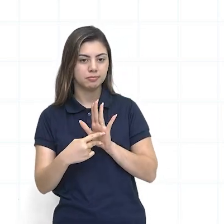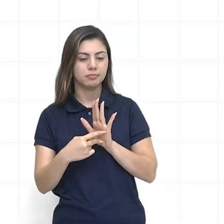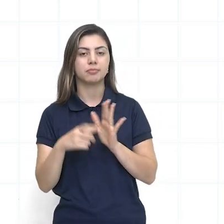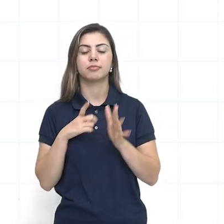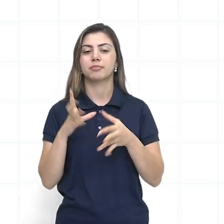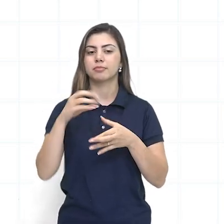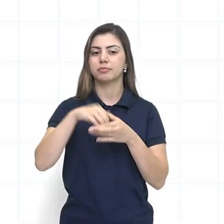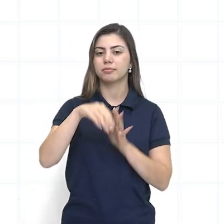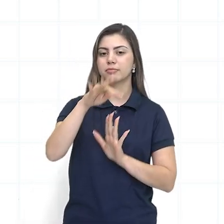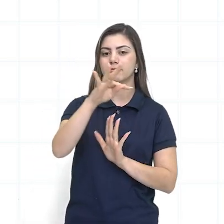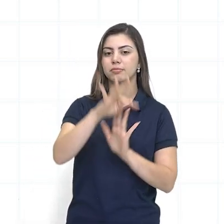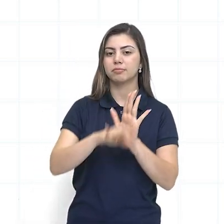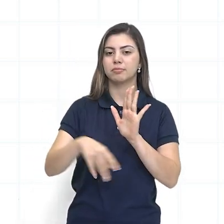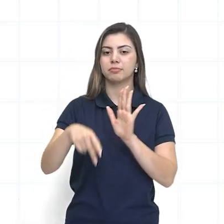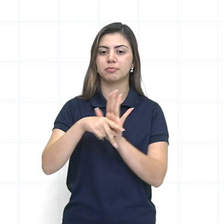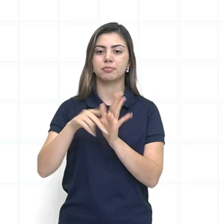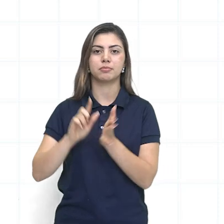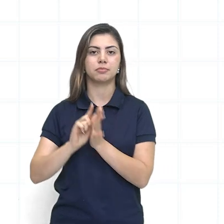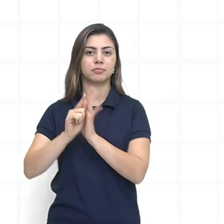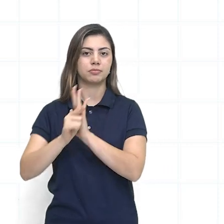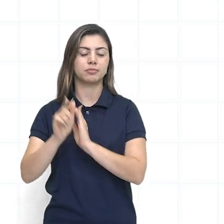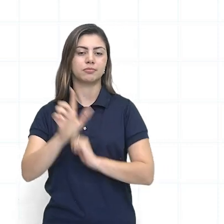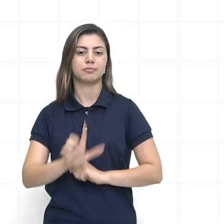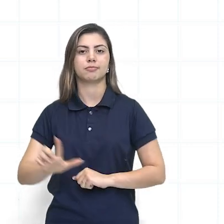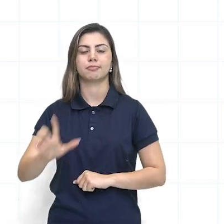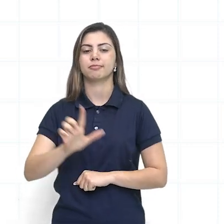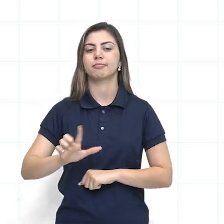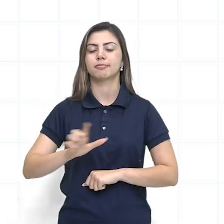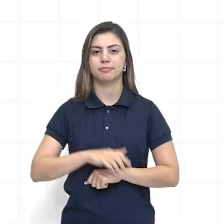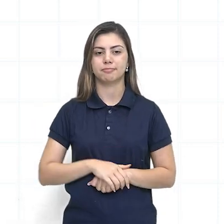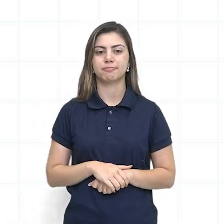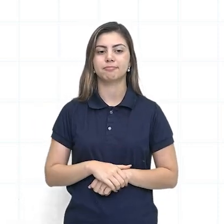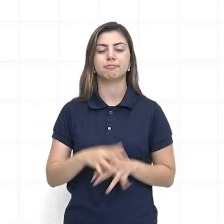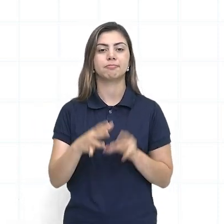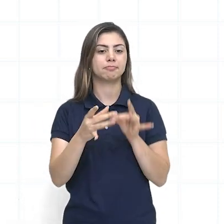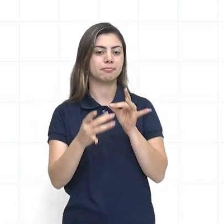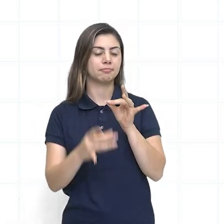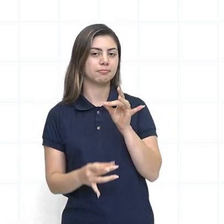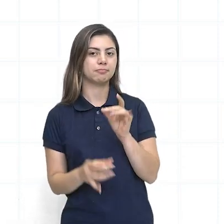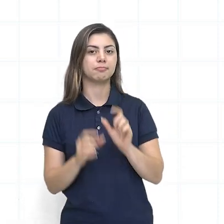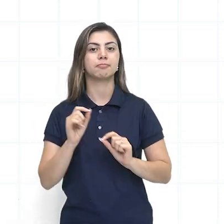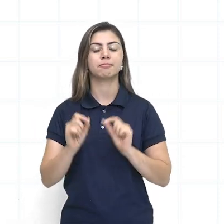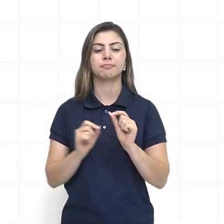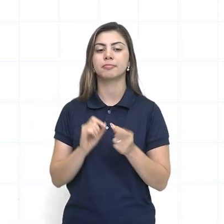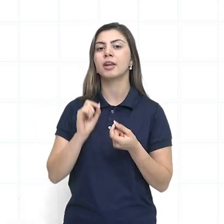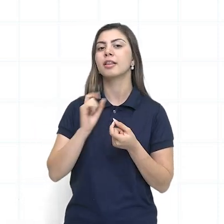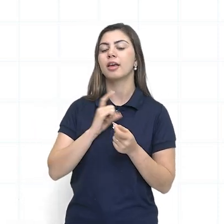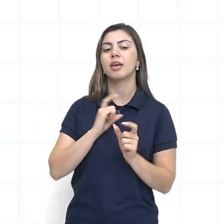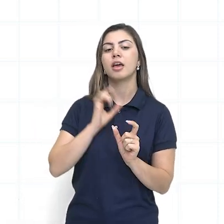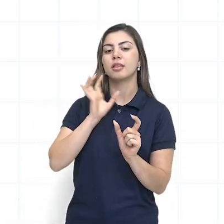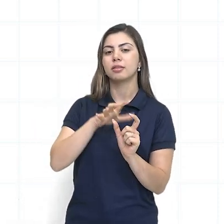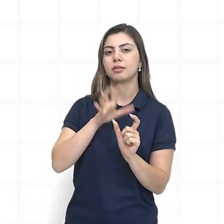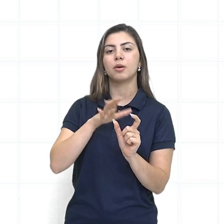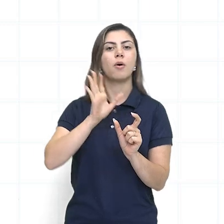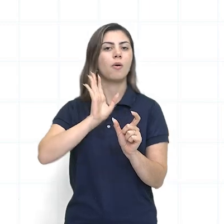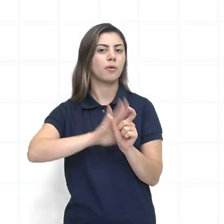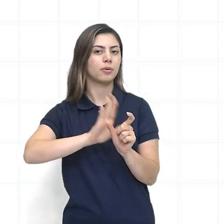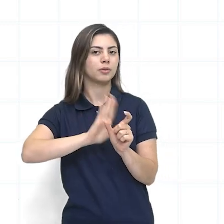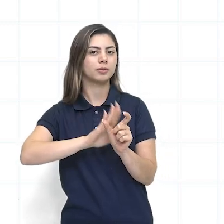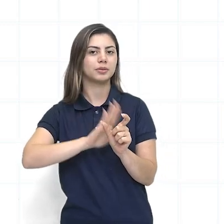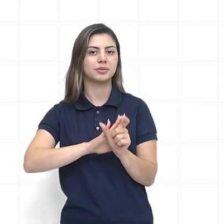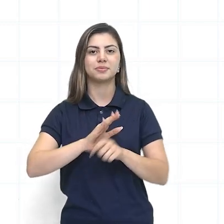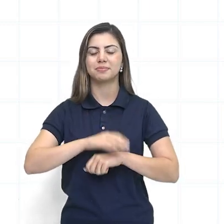que operam nos textos pertencentes aos gêneros literários, detalhamento, denotação